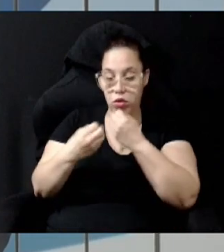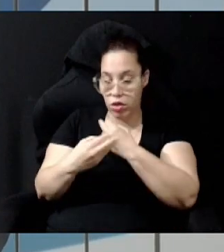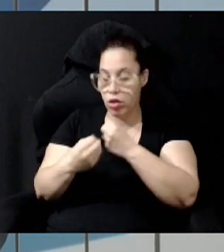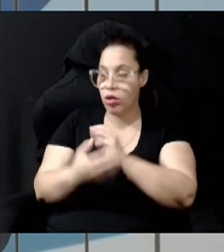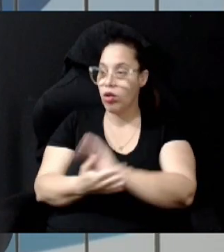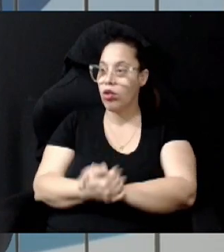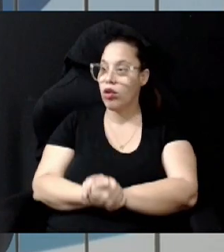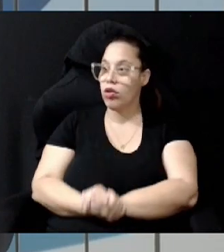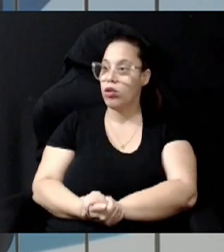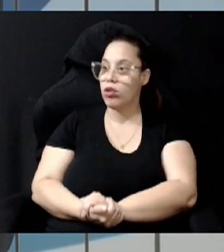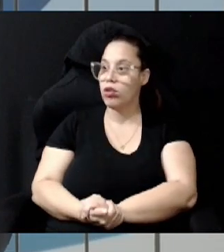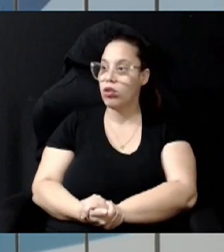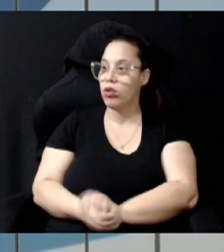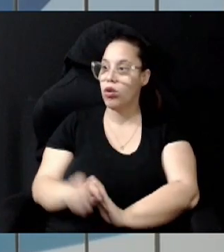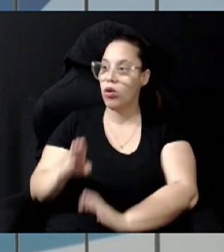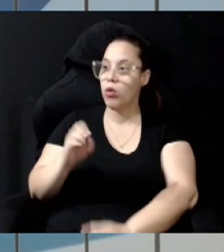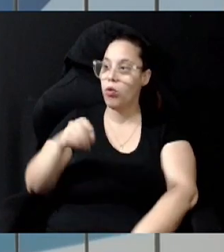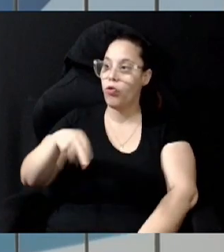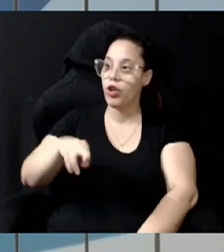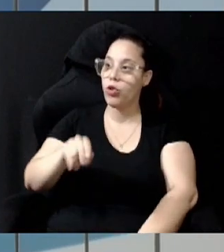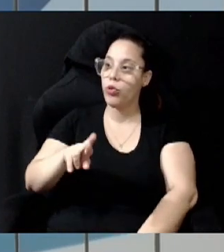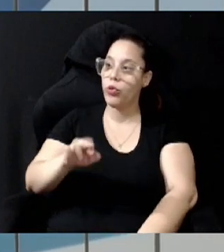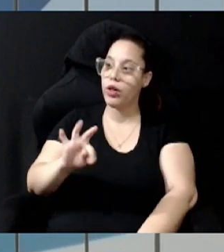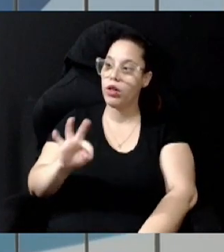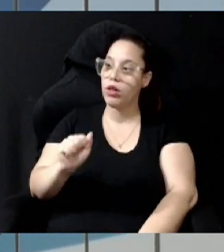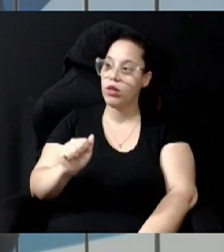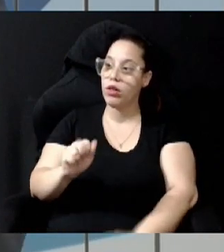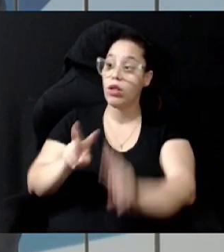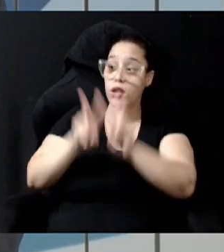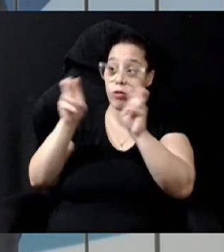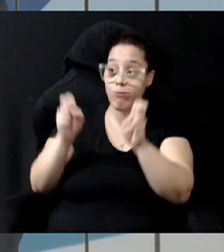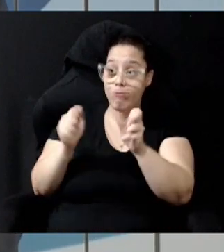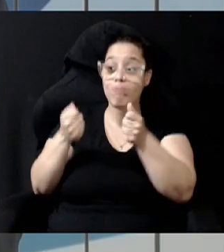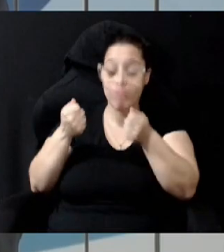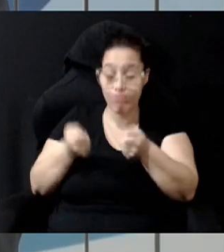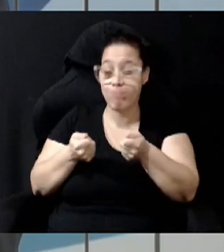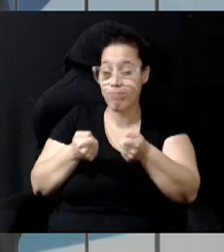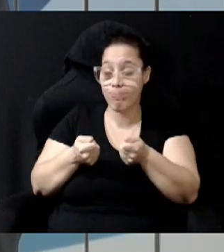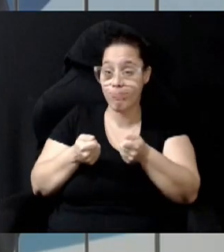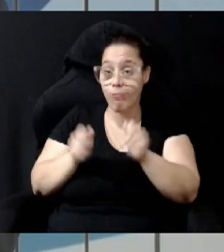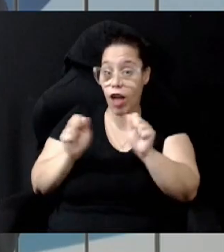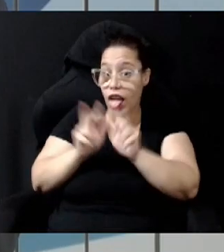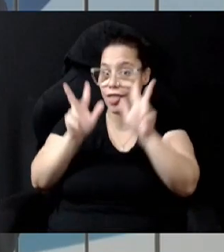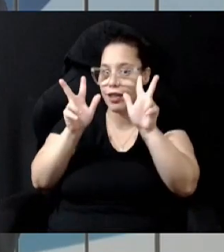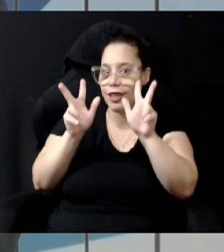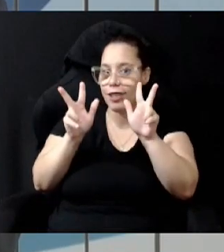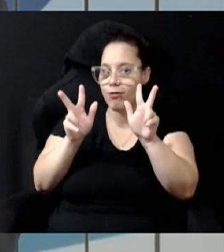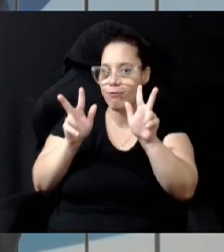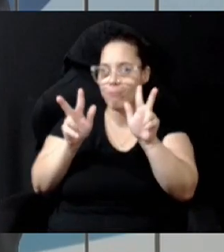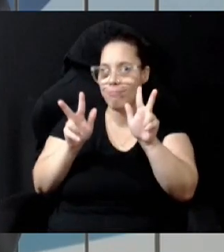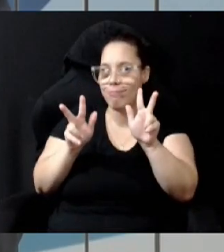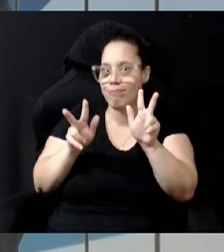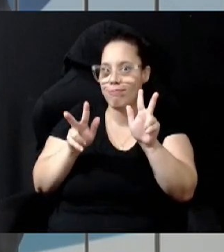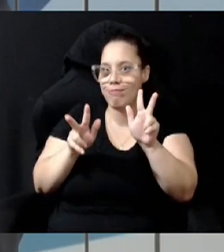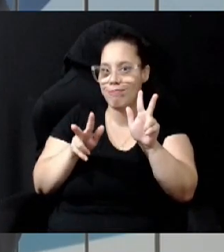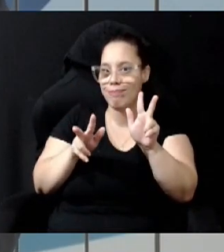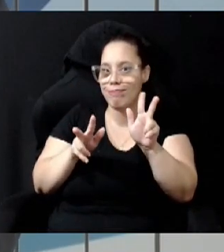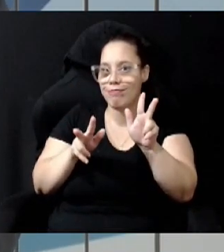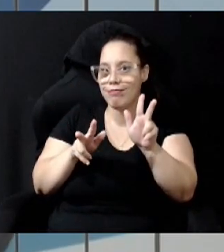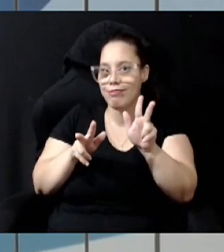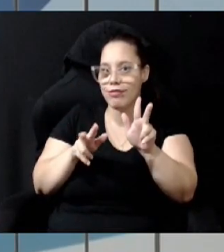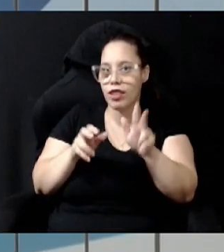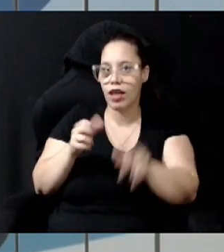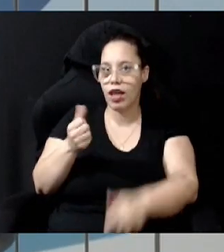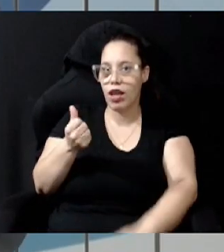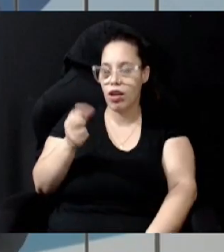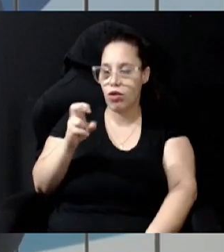e achei que esse tema mereceria atenção. Certo. Então eu tenho alguma coisa como uns 15 ensaios